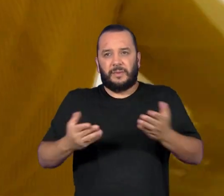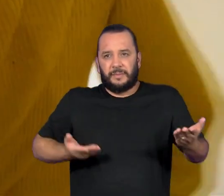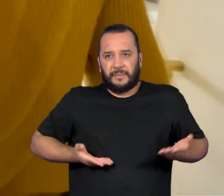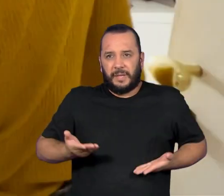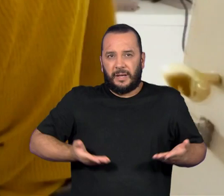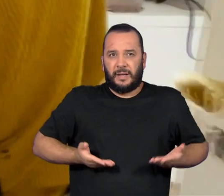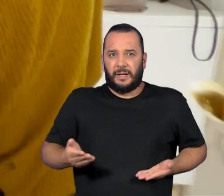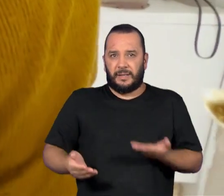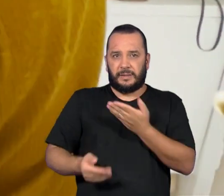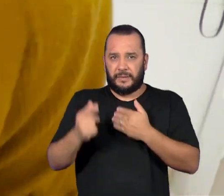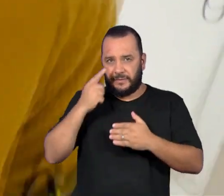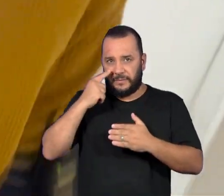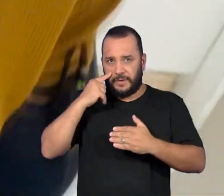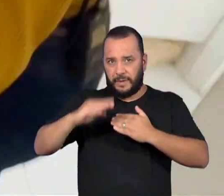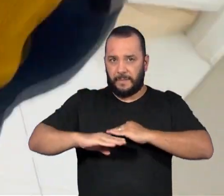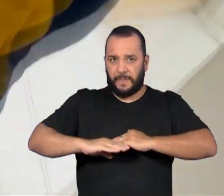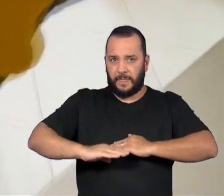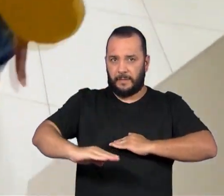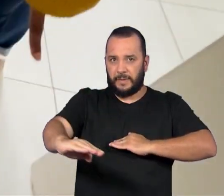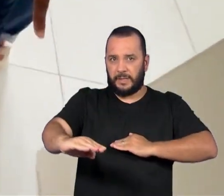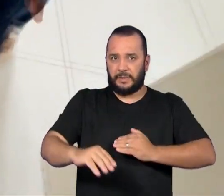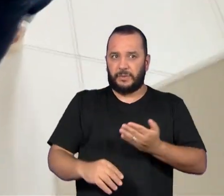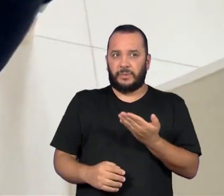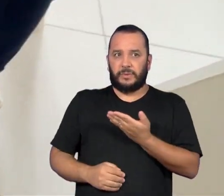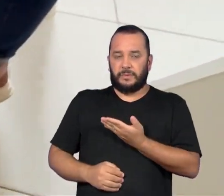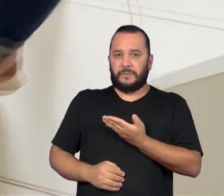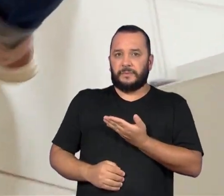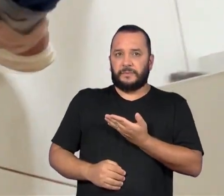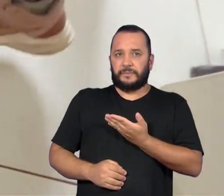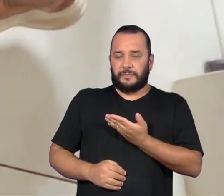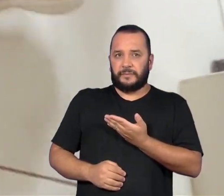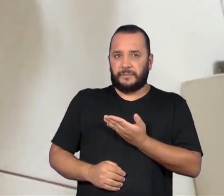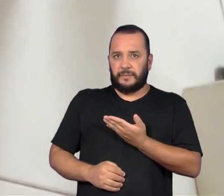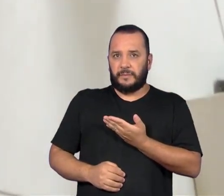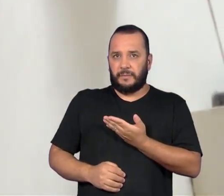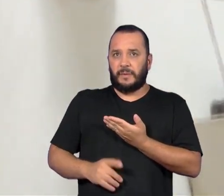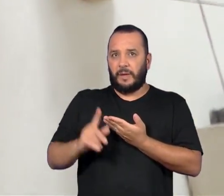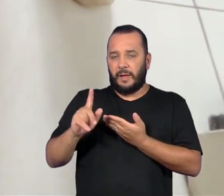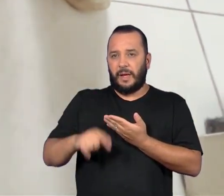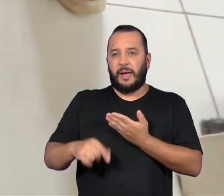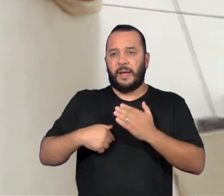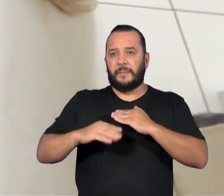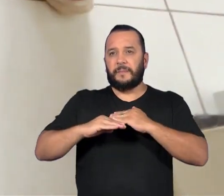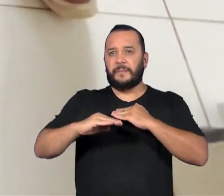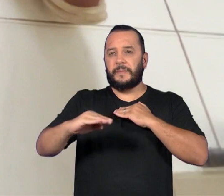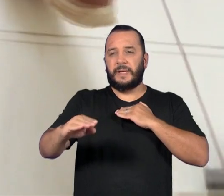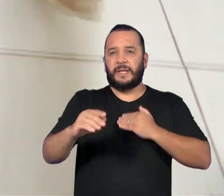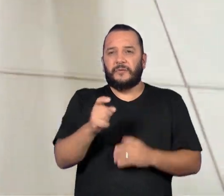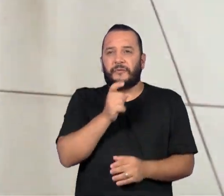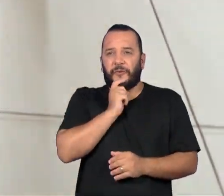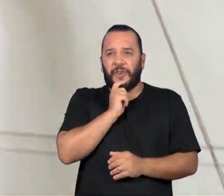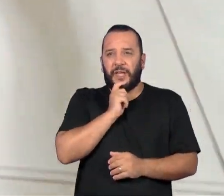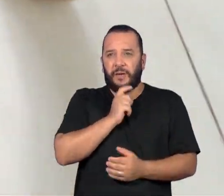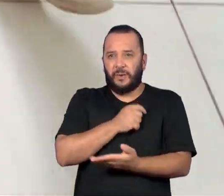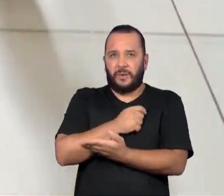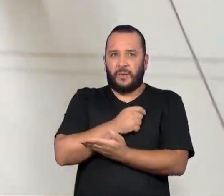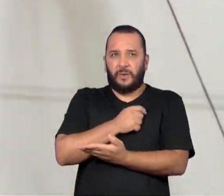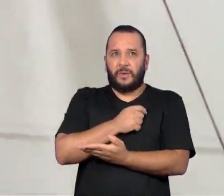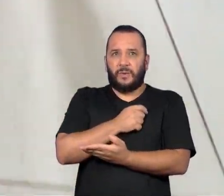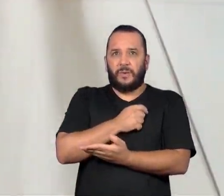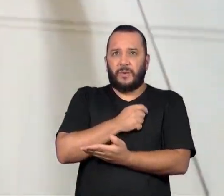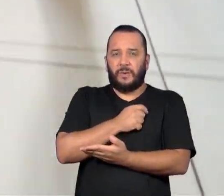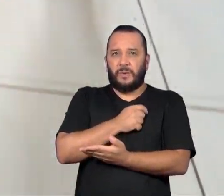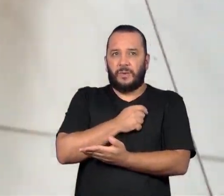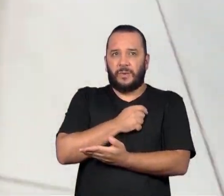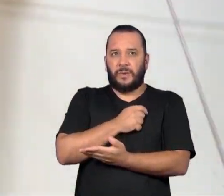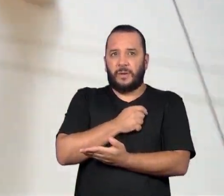pelo piso. Esse tipo de piso aqui, né, é o piso de área de serviço, um piso molhável. E é